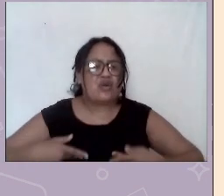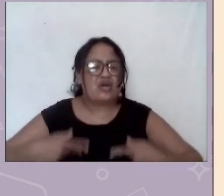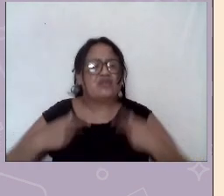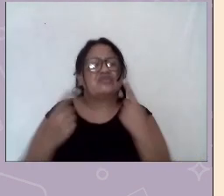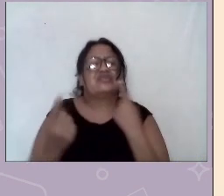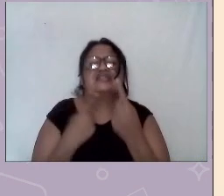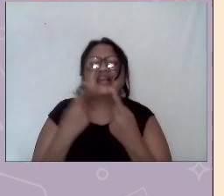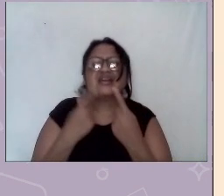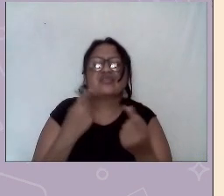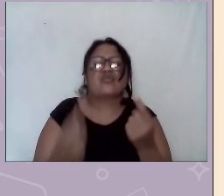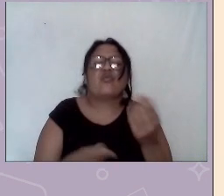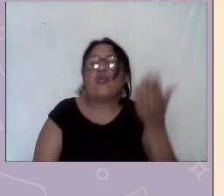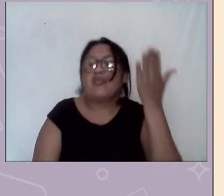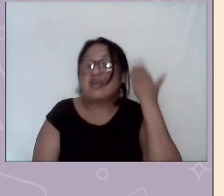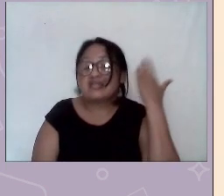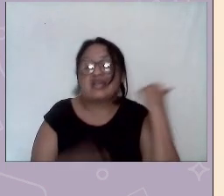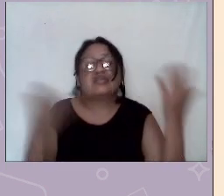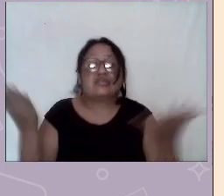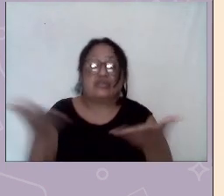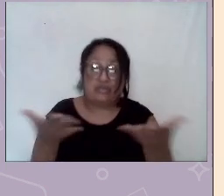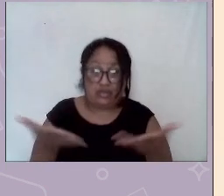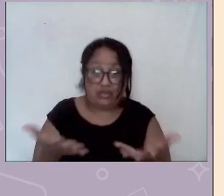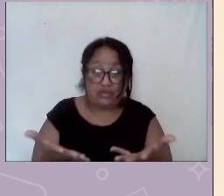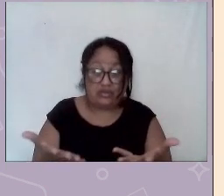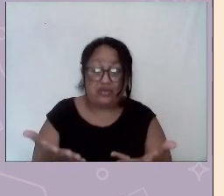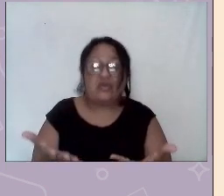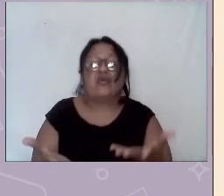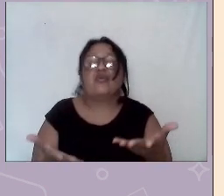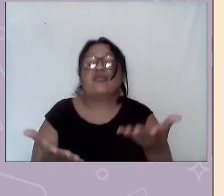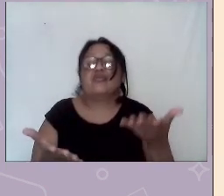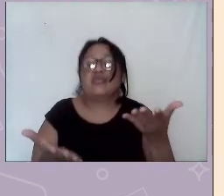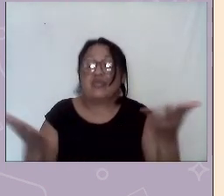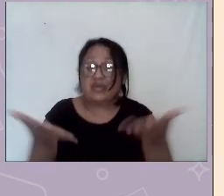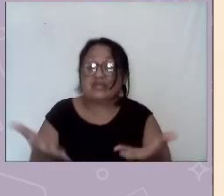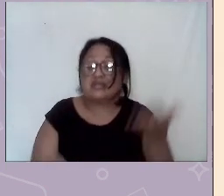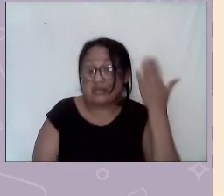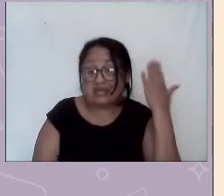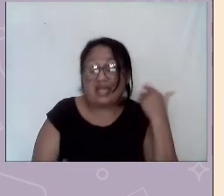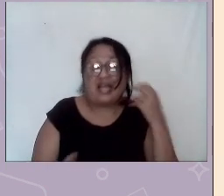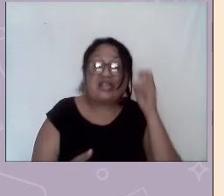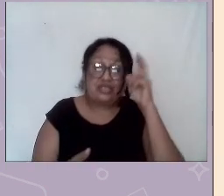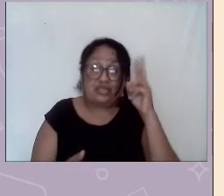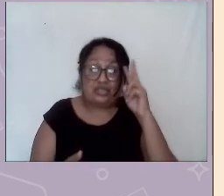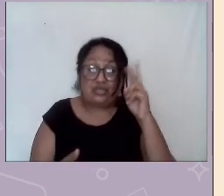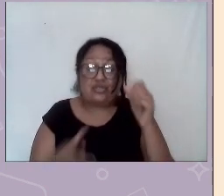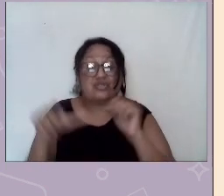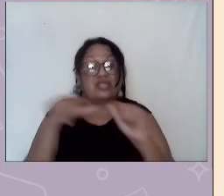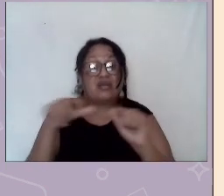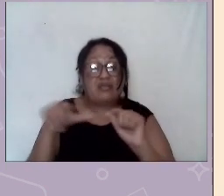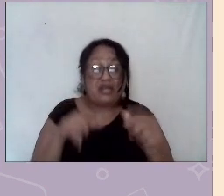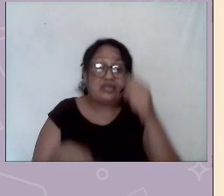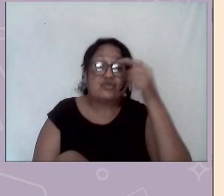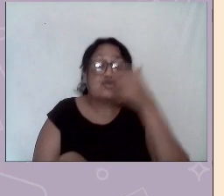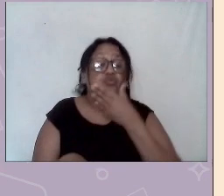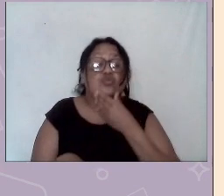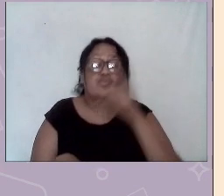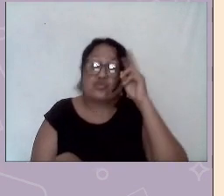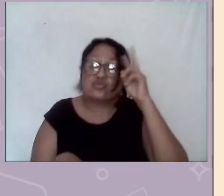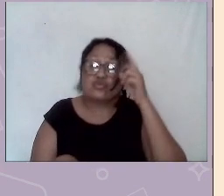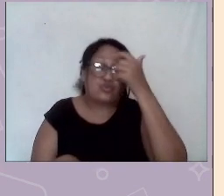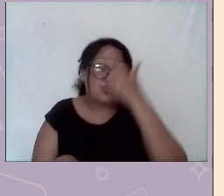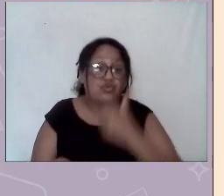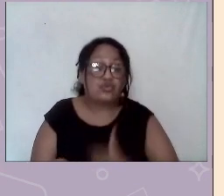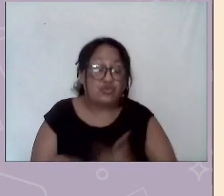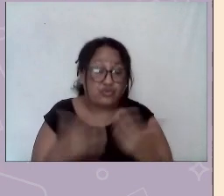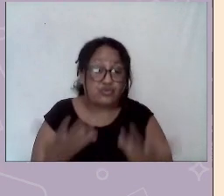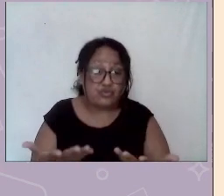com o passado e o presente o presente e o passado então a história e o trabalho do estareador né o estareador